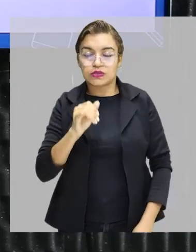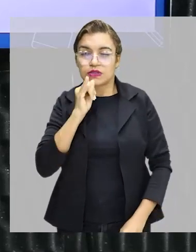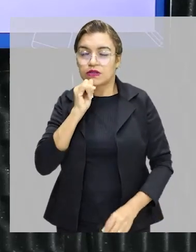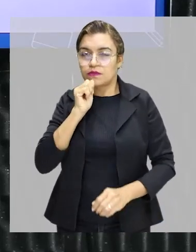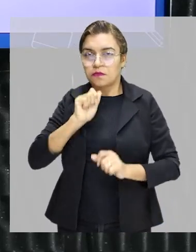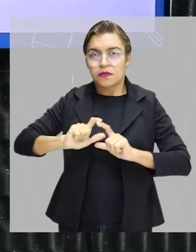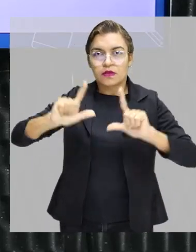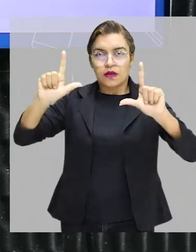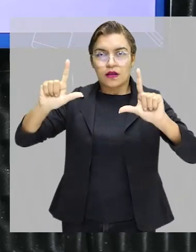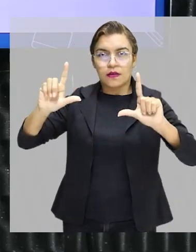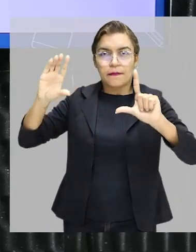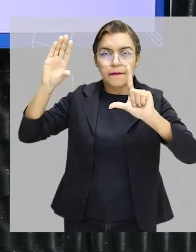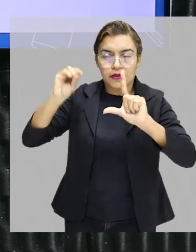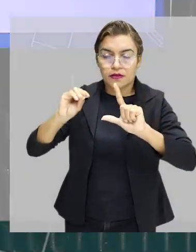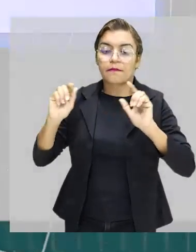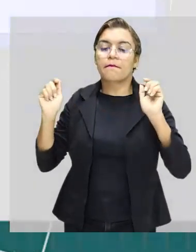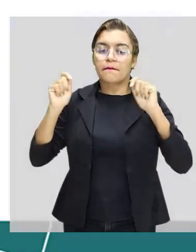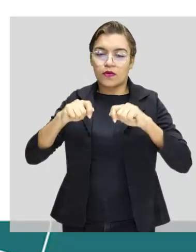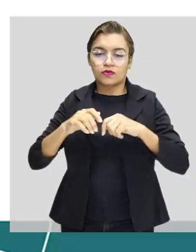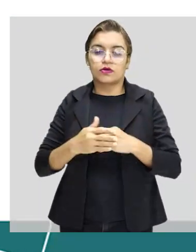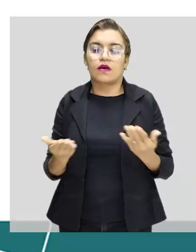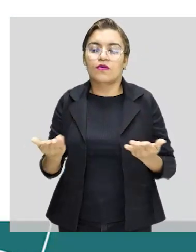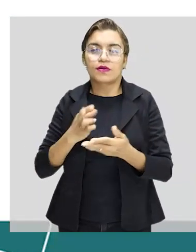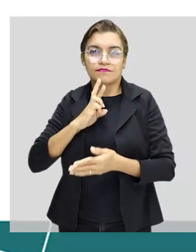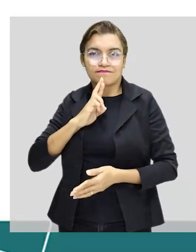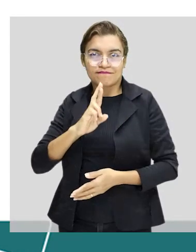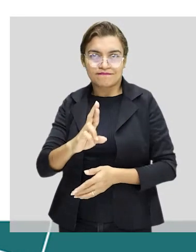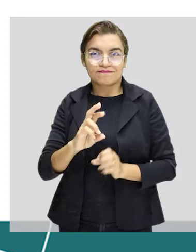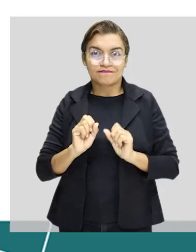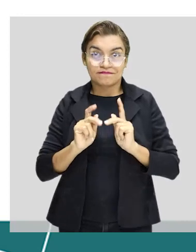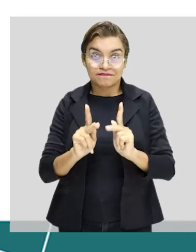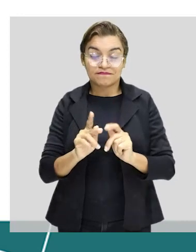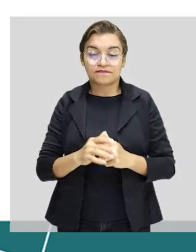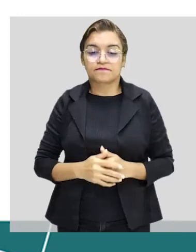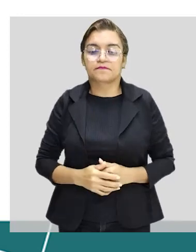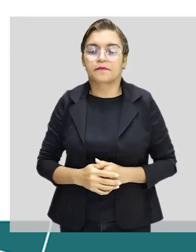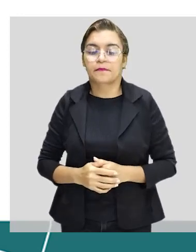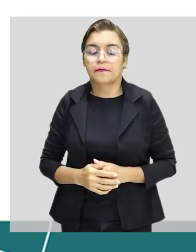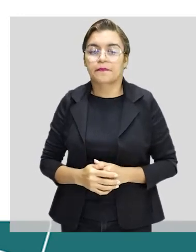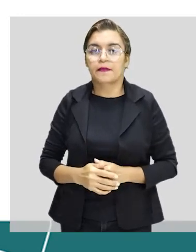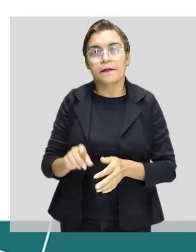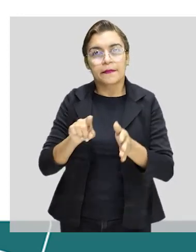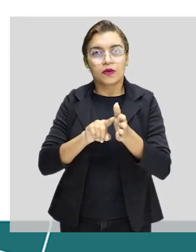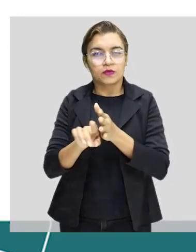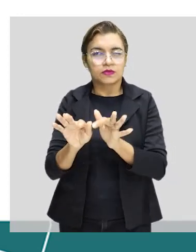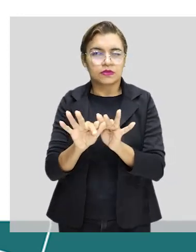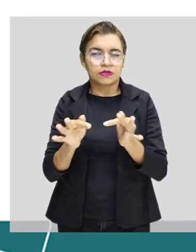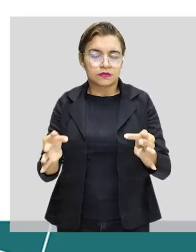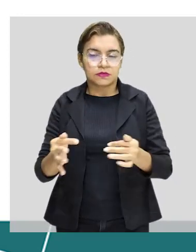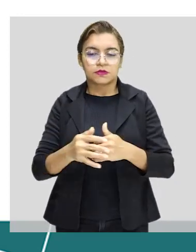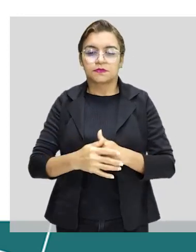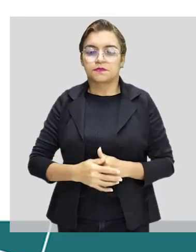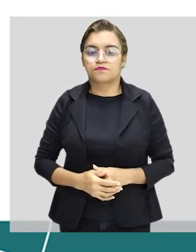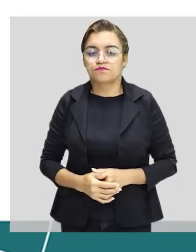tela. Agora vamos à resolução. Turminha, questão muito simples, olha só. Visto que